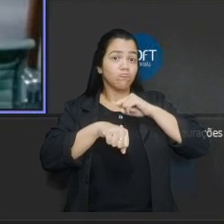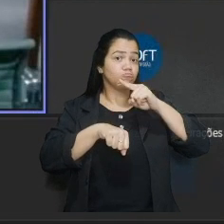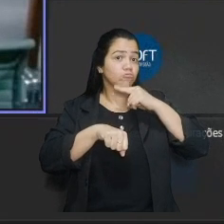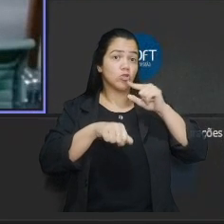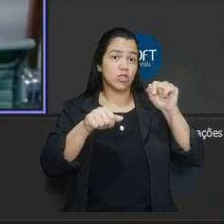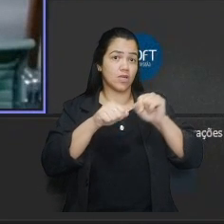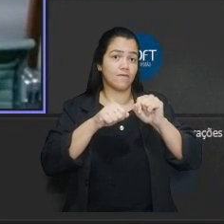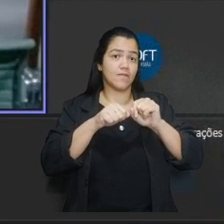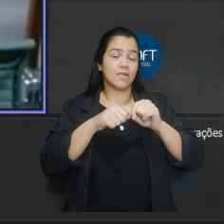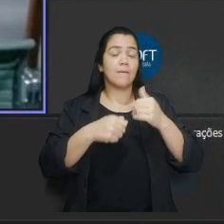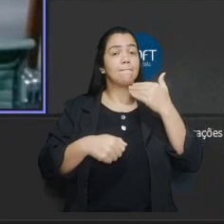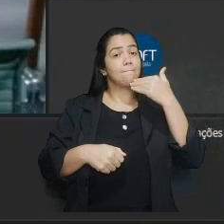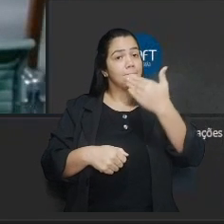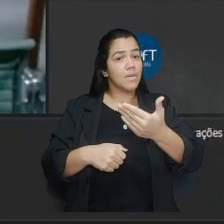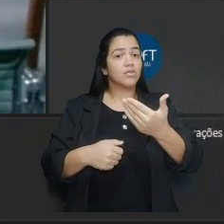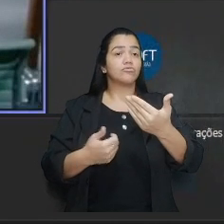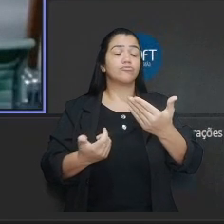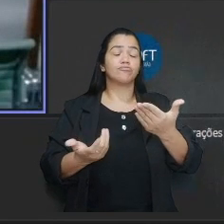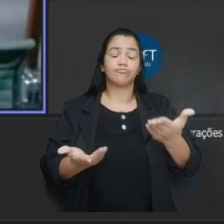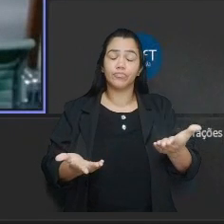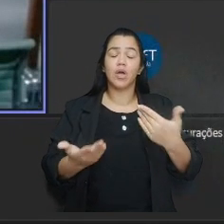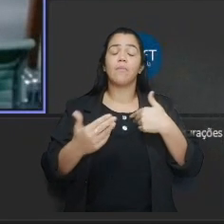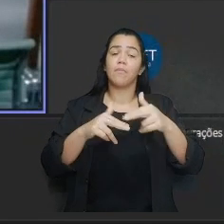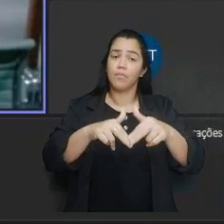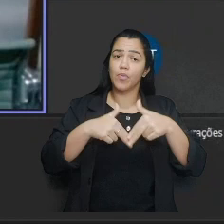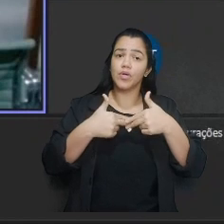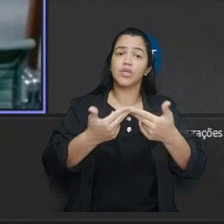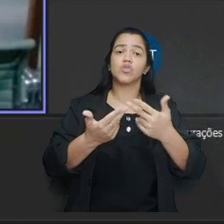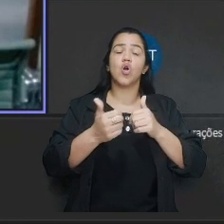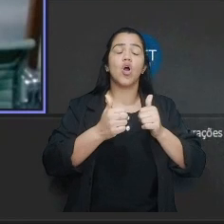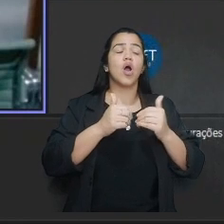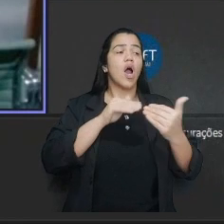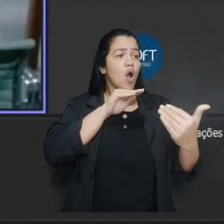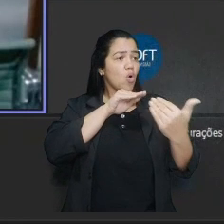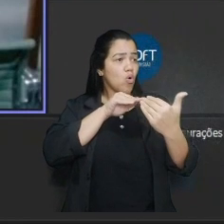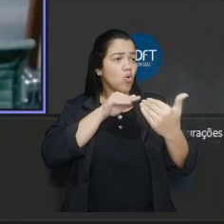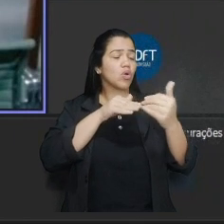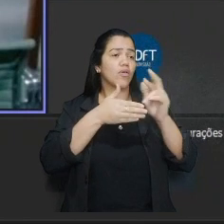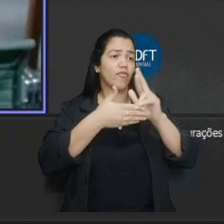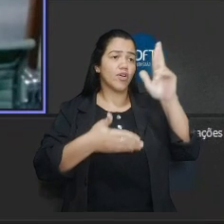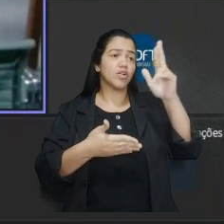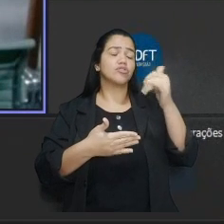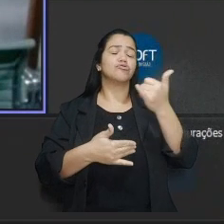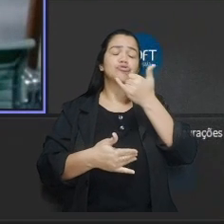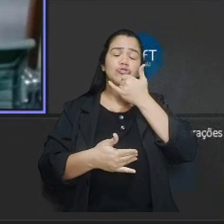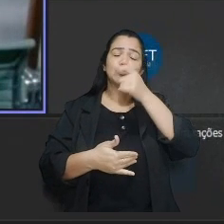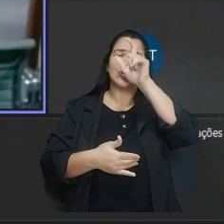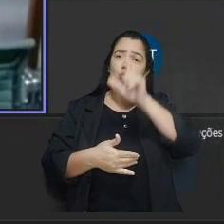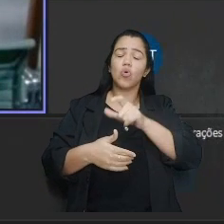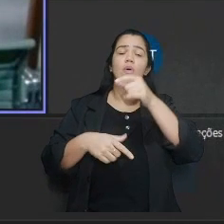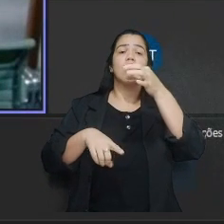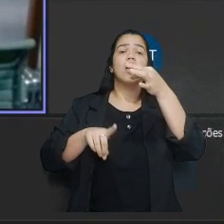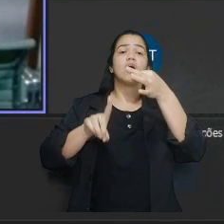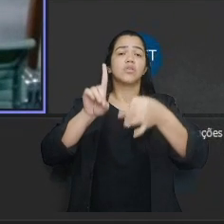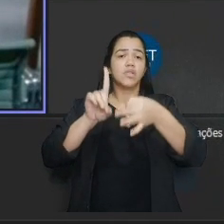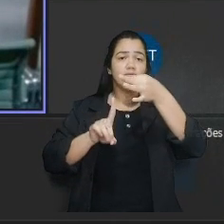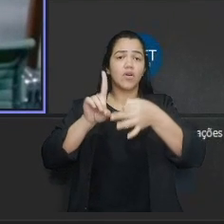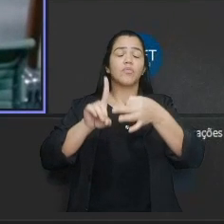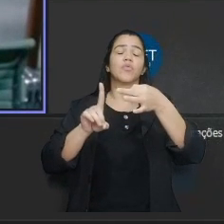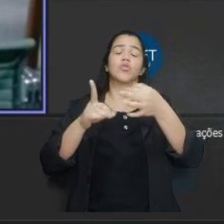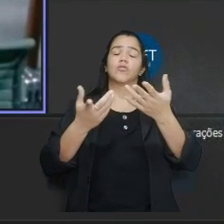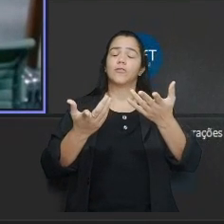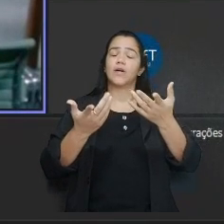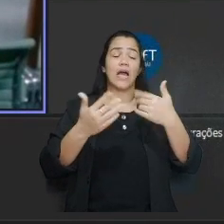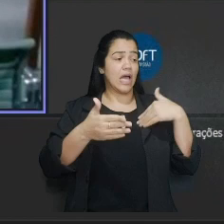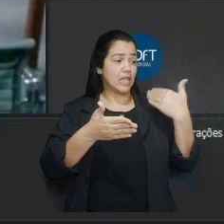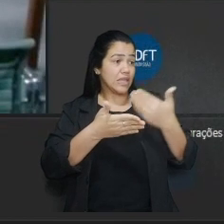Porque quem tem a doença não consegue fazer. Peço vênia. Portanto, é por isso que eu estou acompanhando Vossa Excelência, rogando